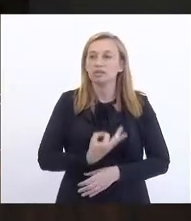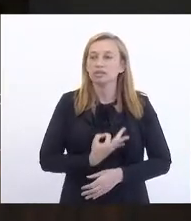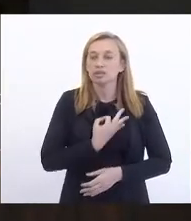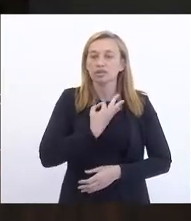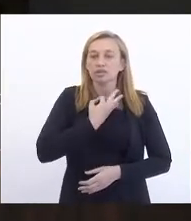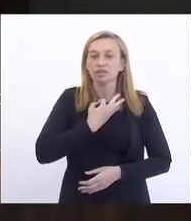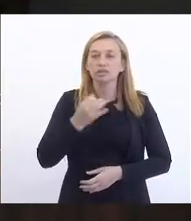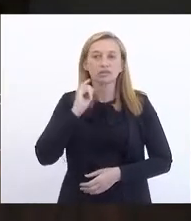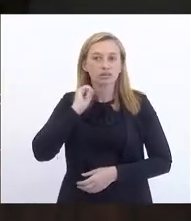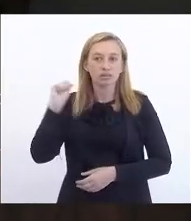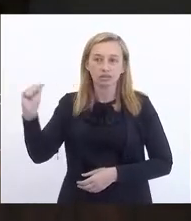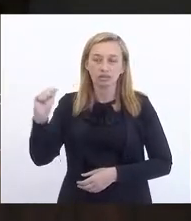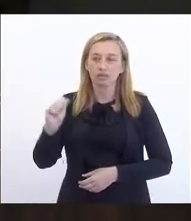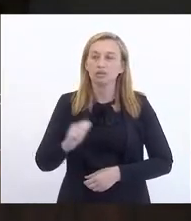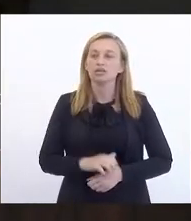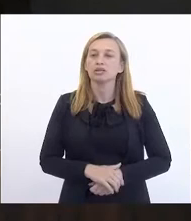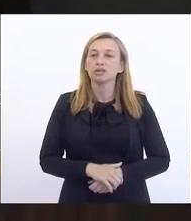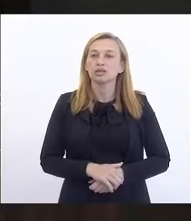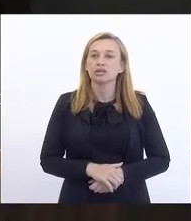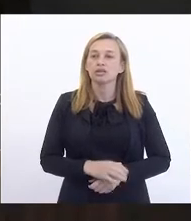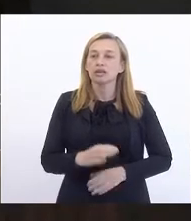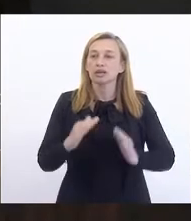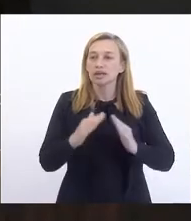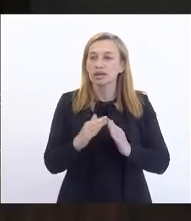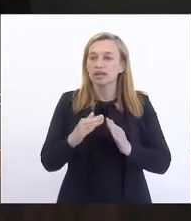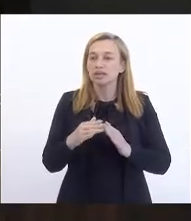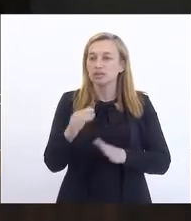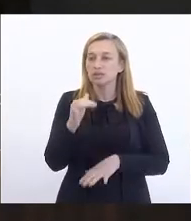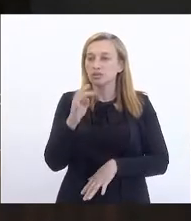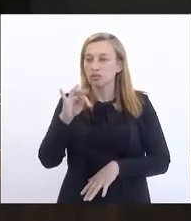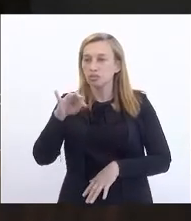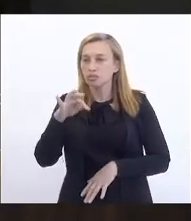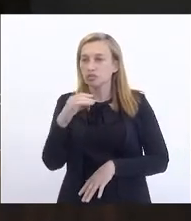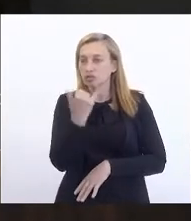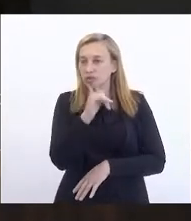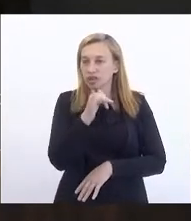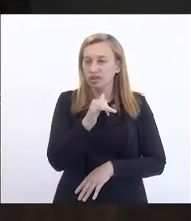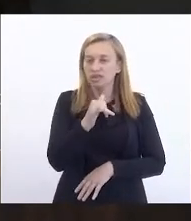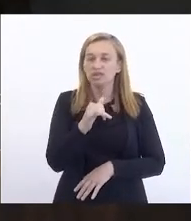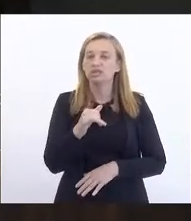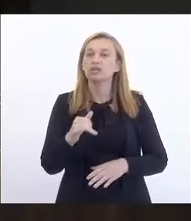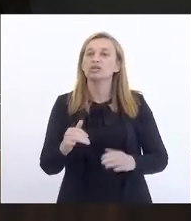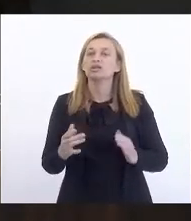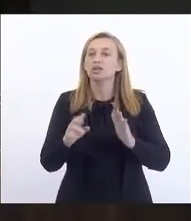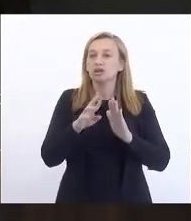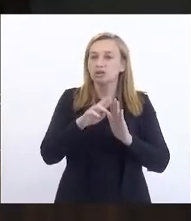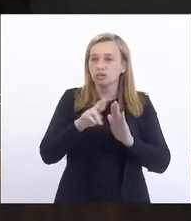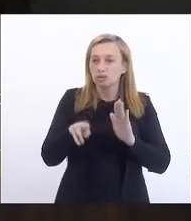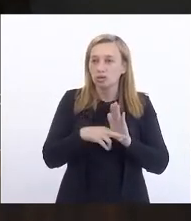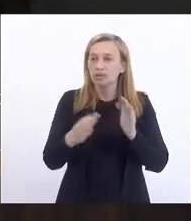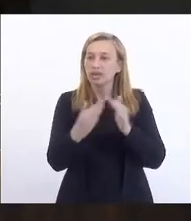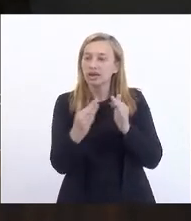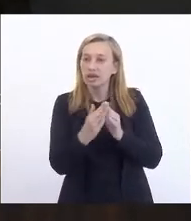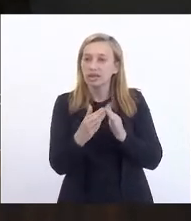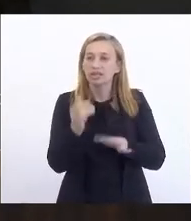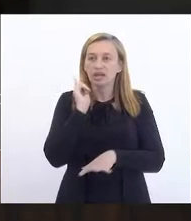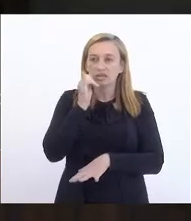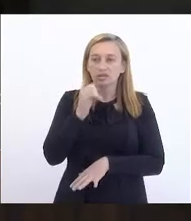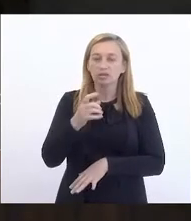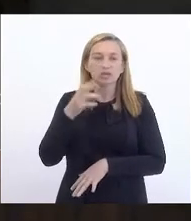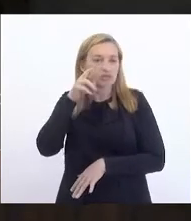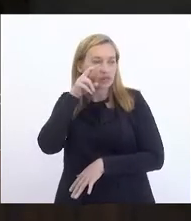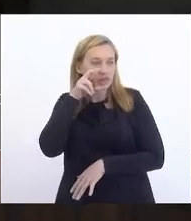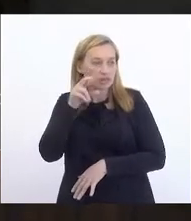tiradente, respectivo diploma, a Casa Fluminense, parecida com comissão de normas internas e proporções externas, favorável, relator deputado Rosenberg,